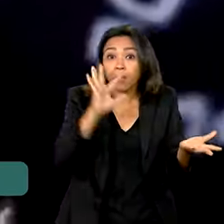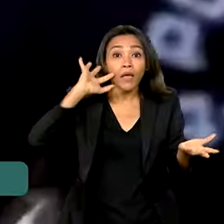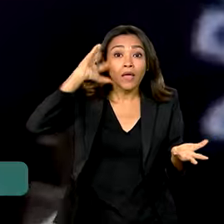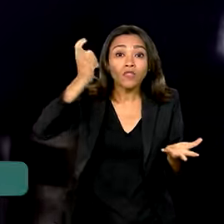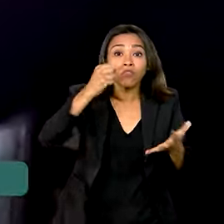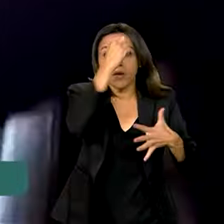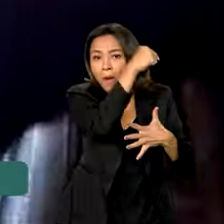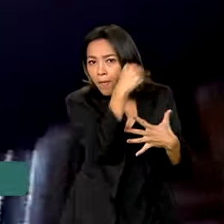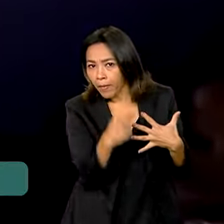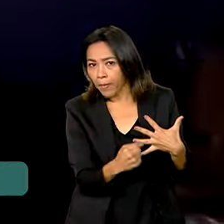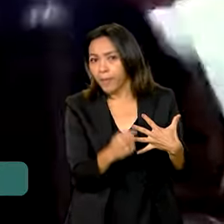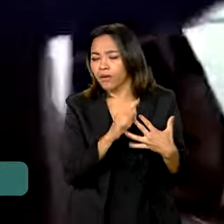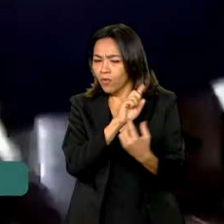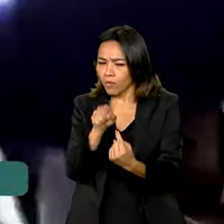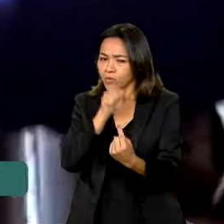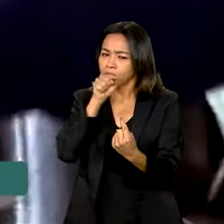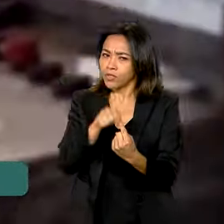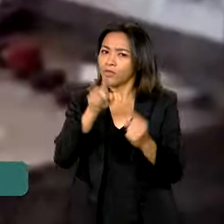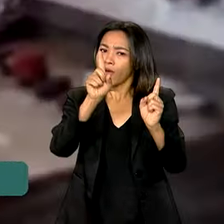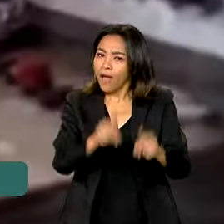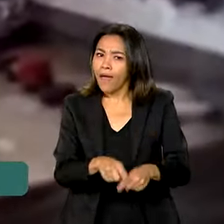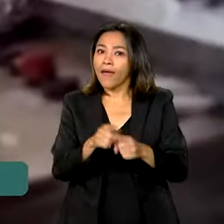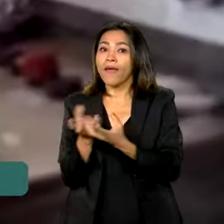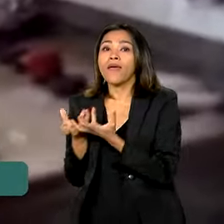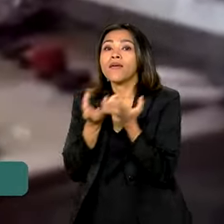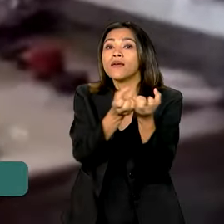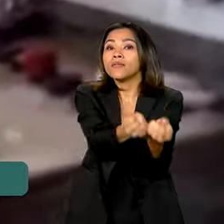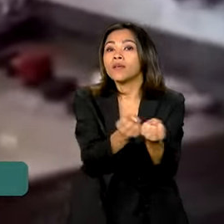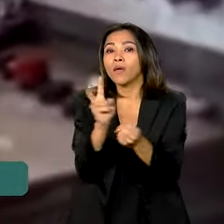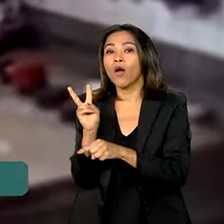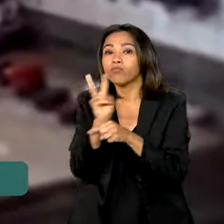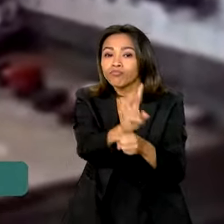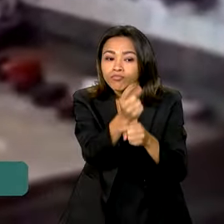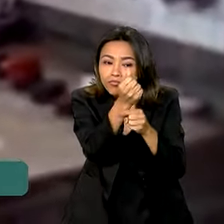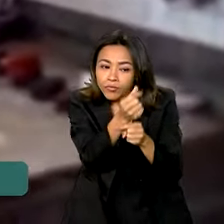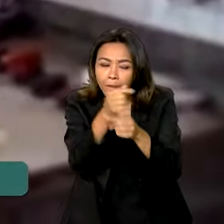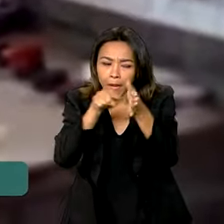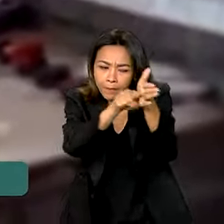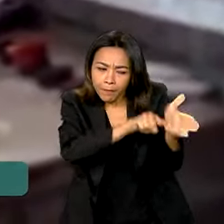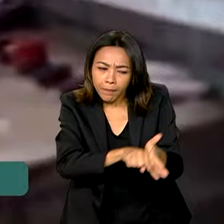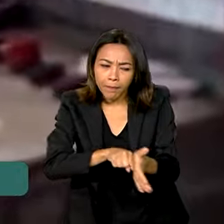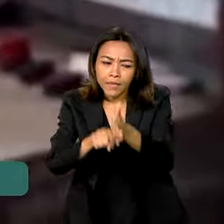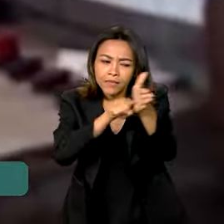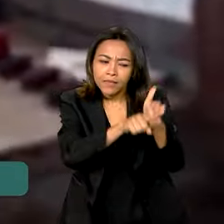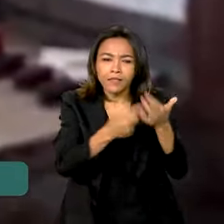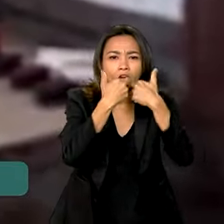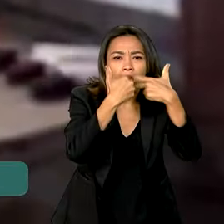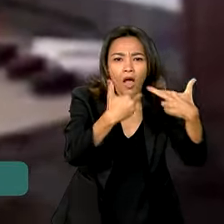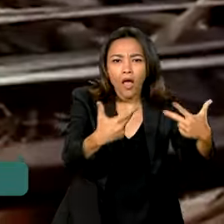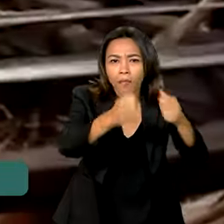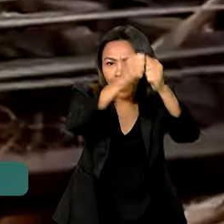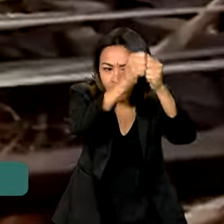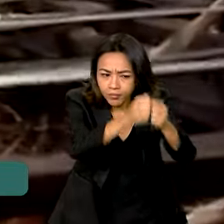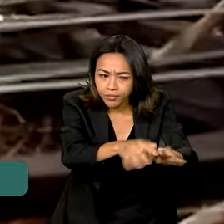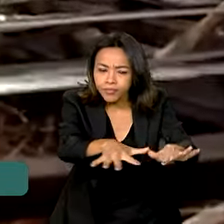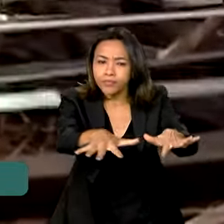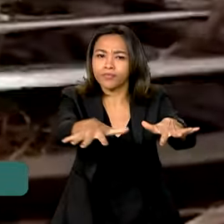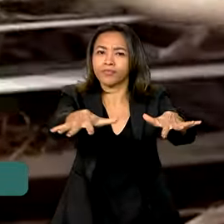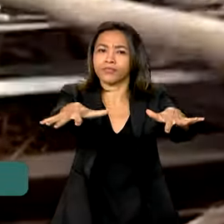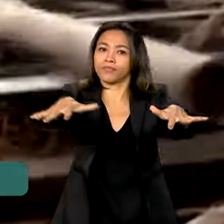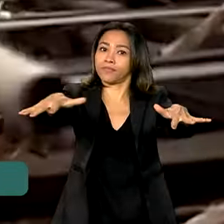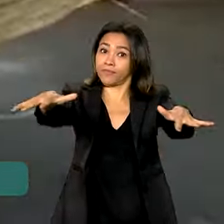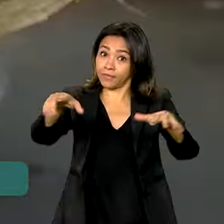soluções. E a ideia é receber financiamento para pesquisa de inovação para expandir a produtividade